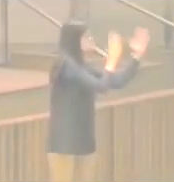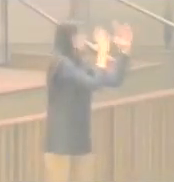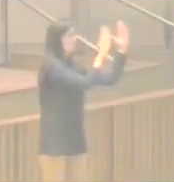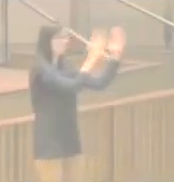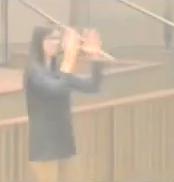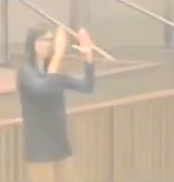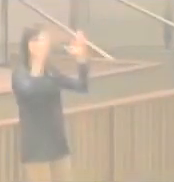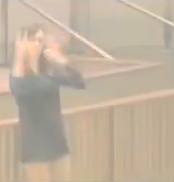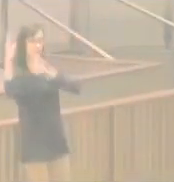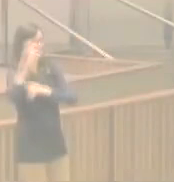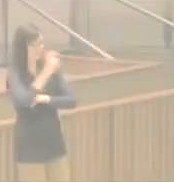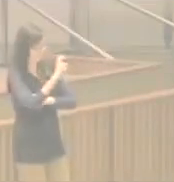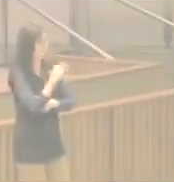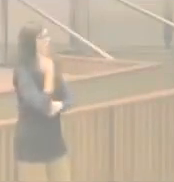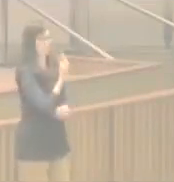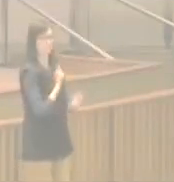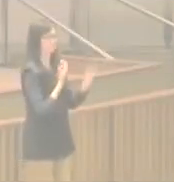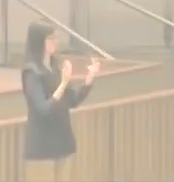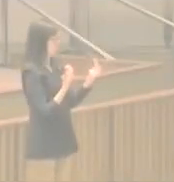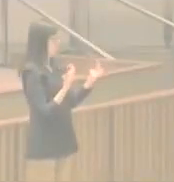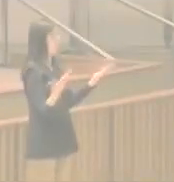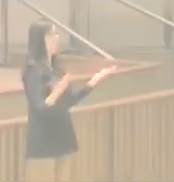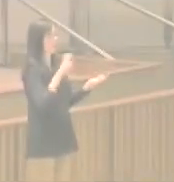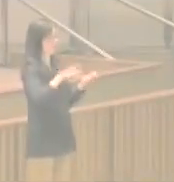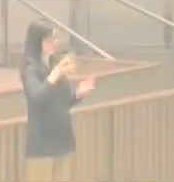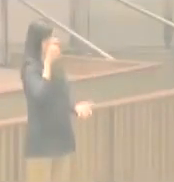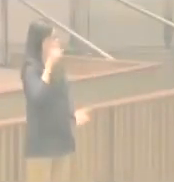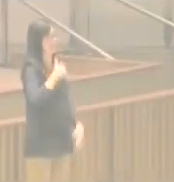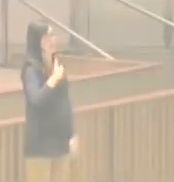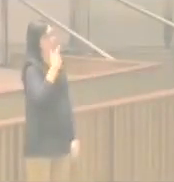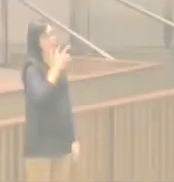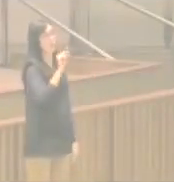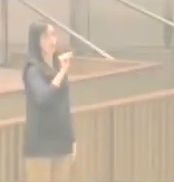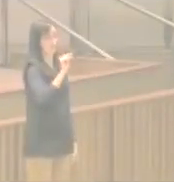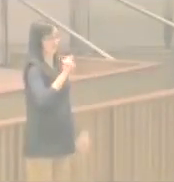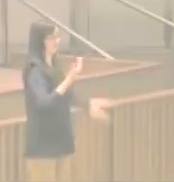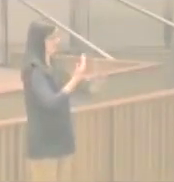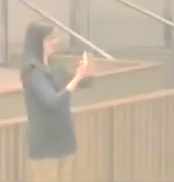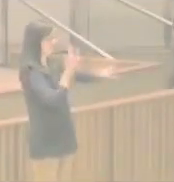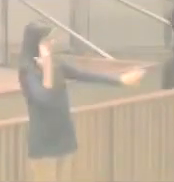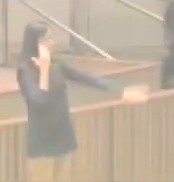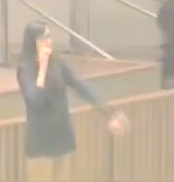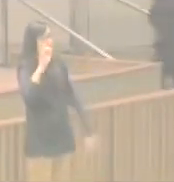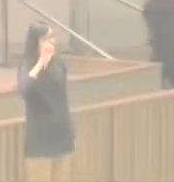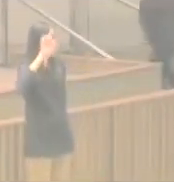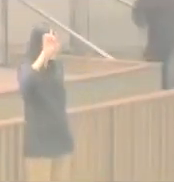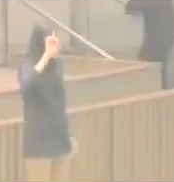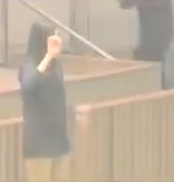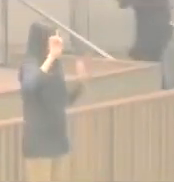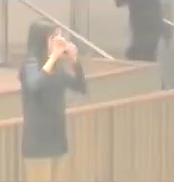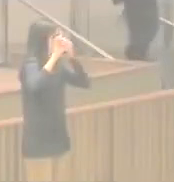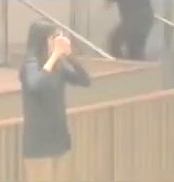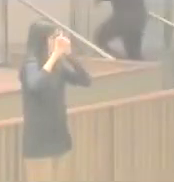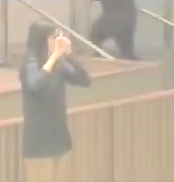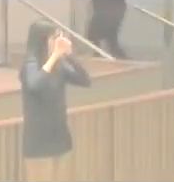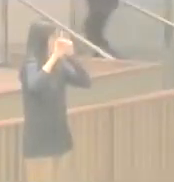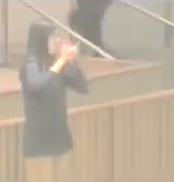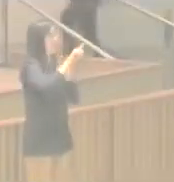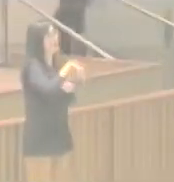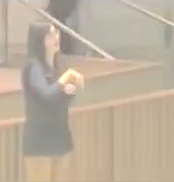gente. Hoje pela manhã eu falei que o afastamento de Deus começou com